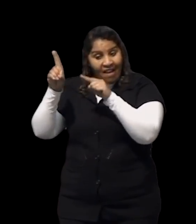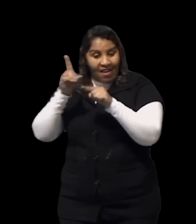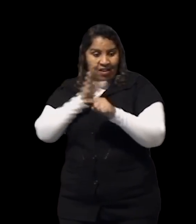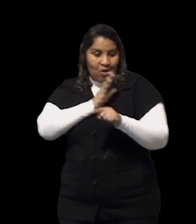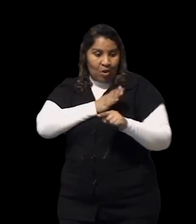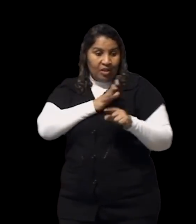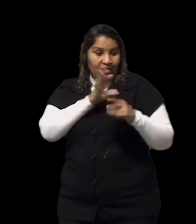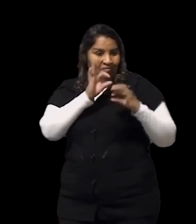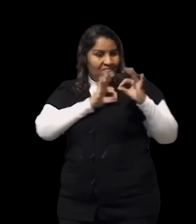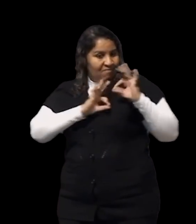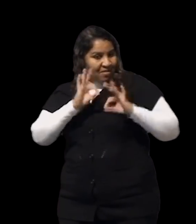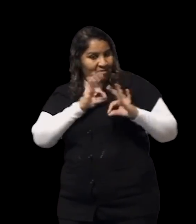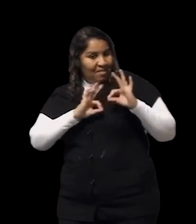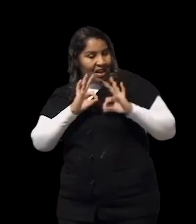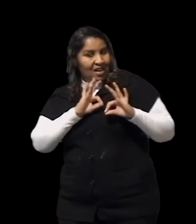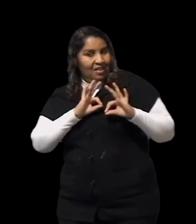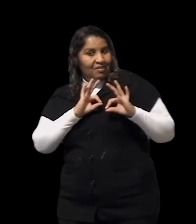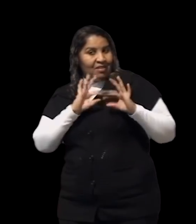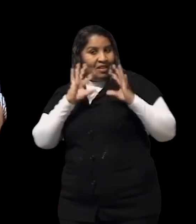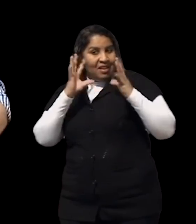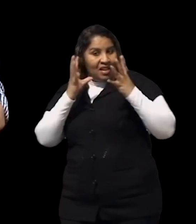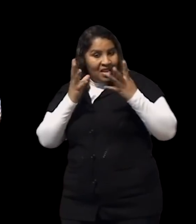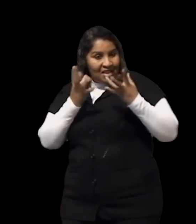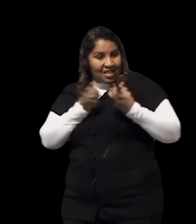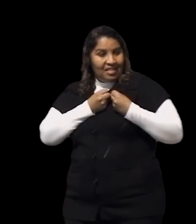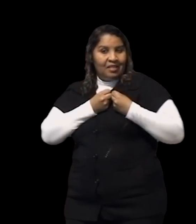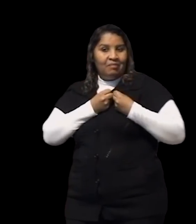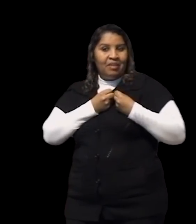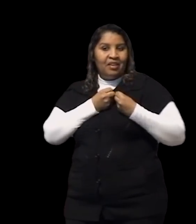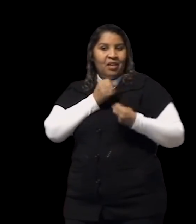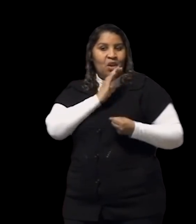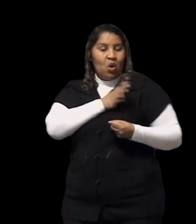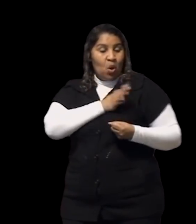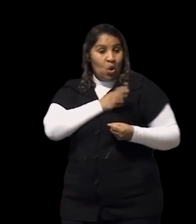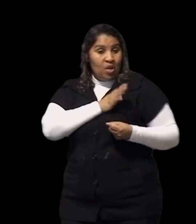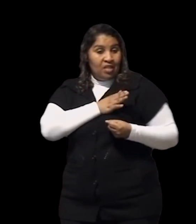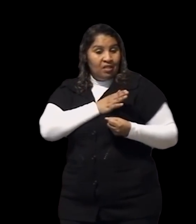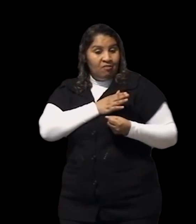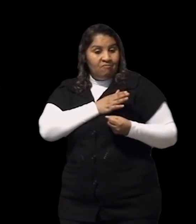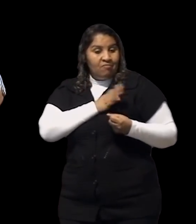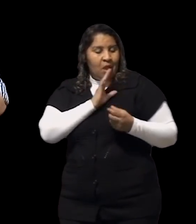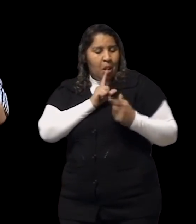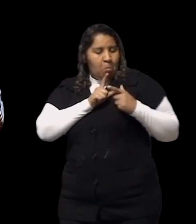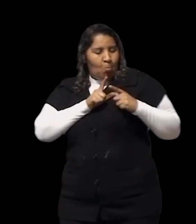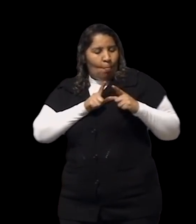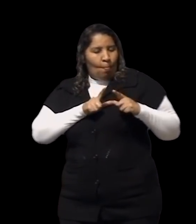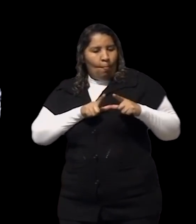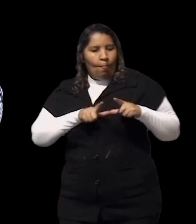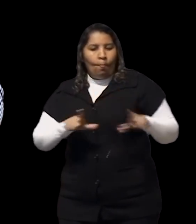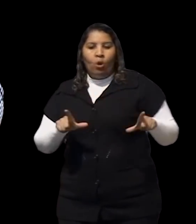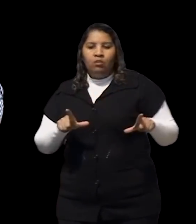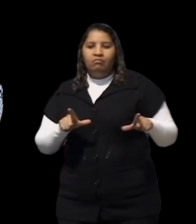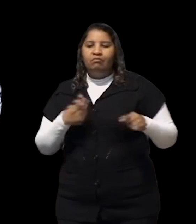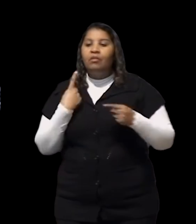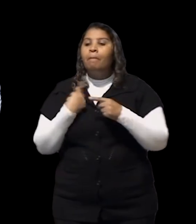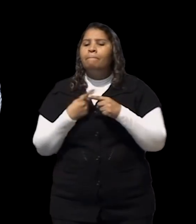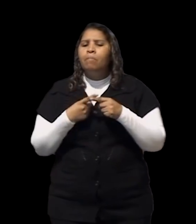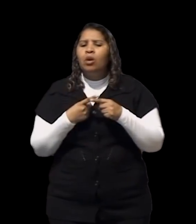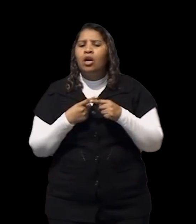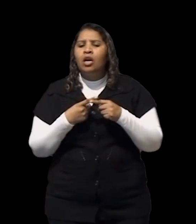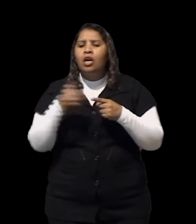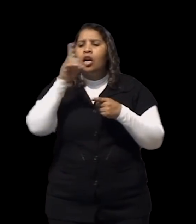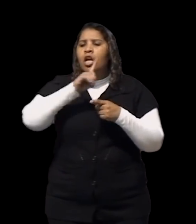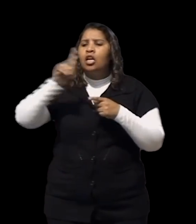promessa um coração purificado por quê que Deus leva o povo para o deserto o deserto é um local de passagem